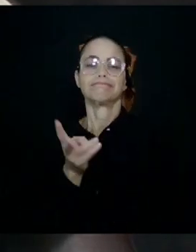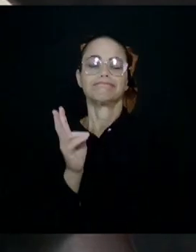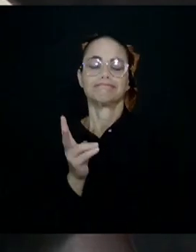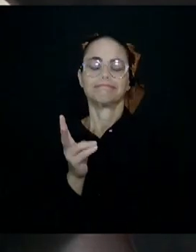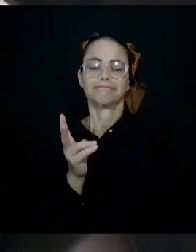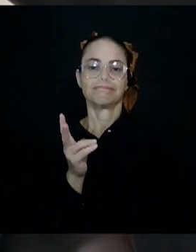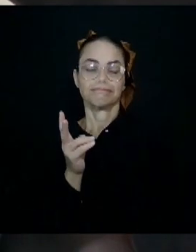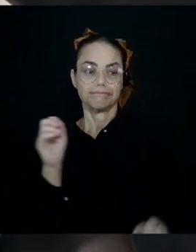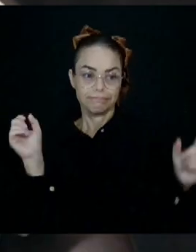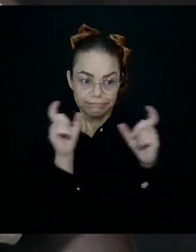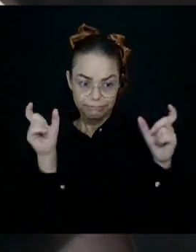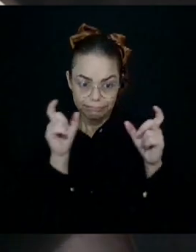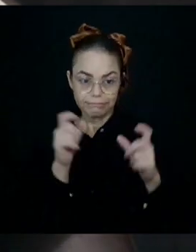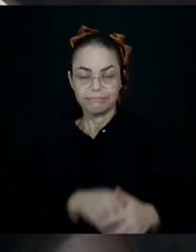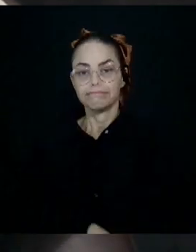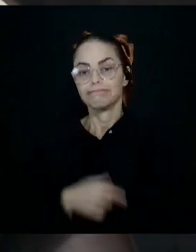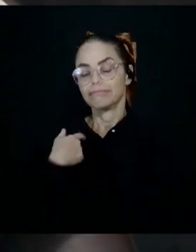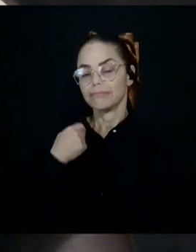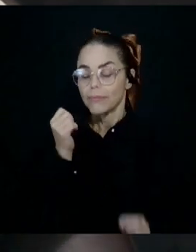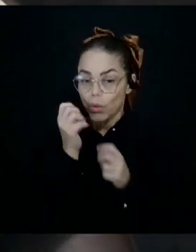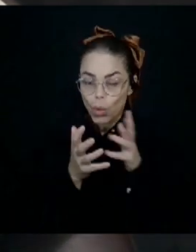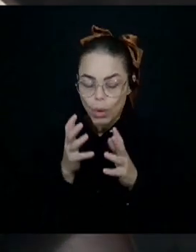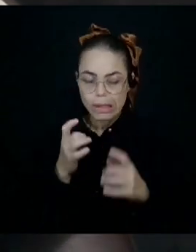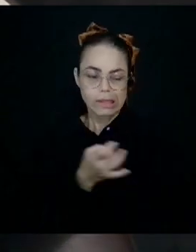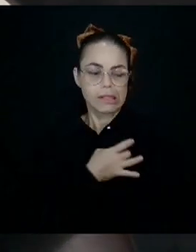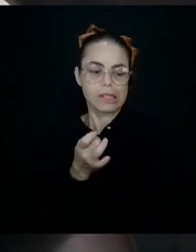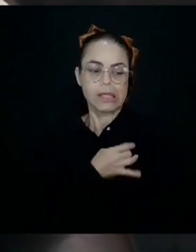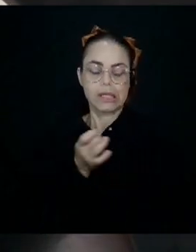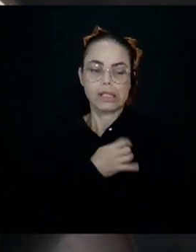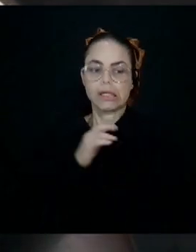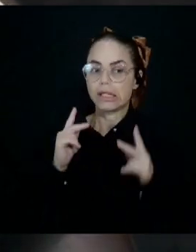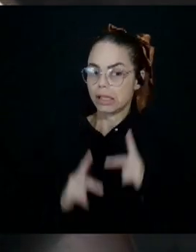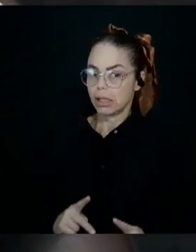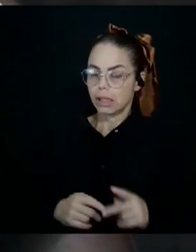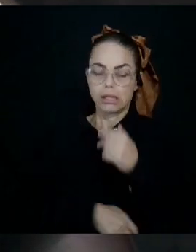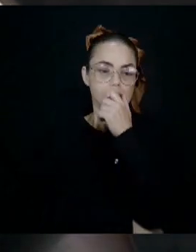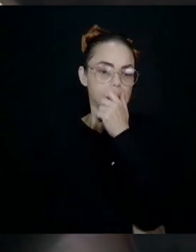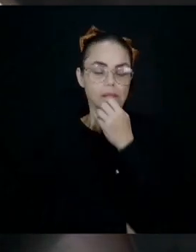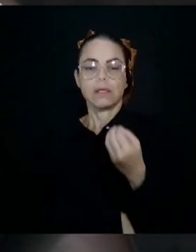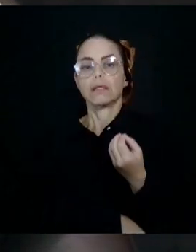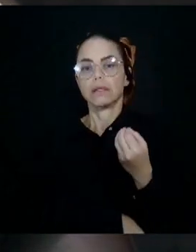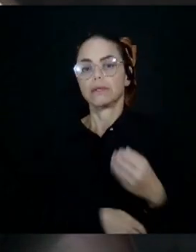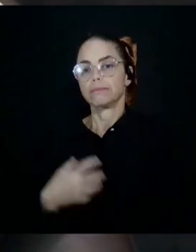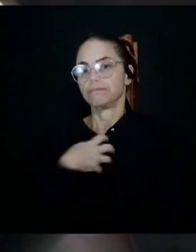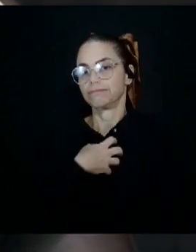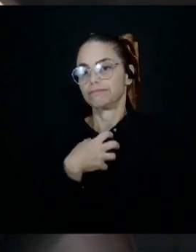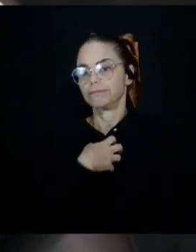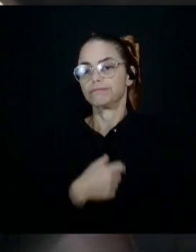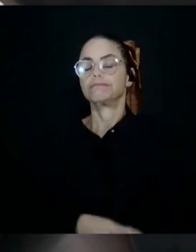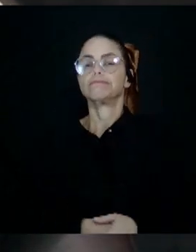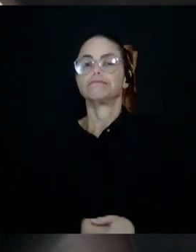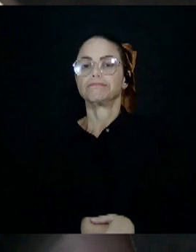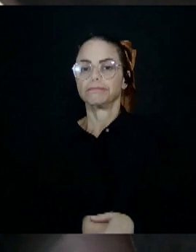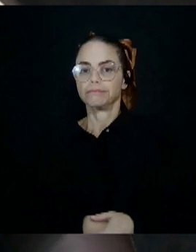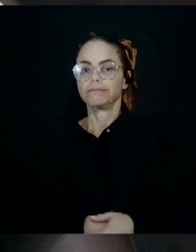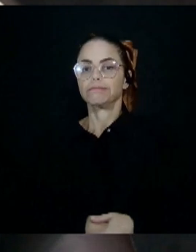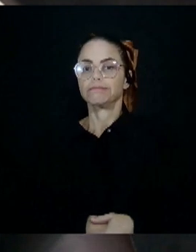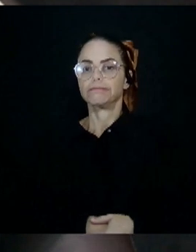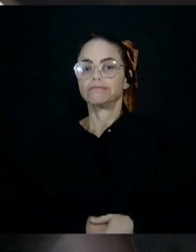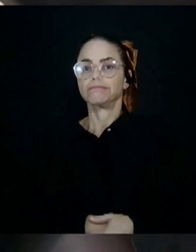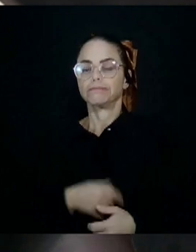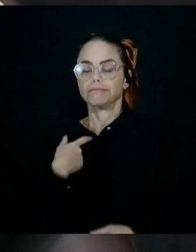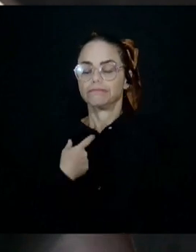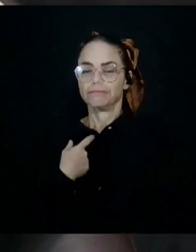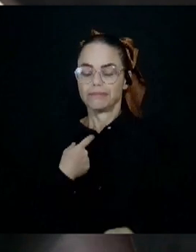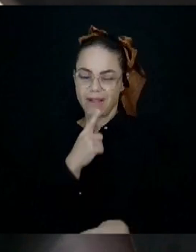que ela vai falar, na postura dela, em como que ela vai agir, né, e aí quando vem uma crítica, né, um julgamento